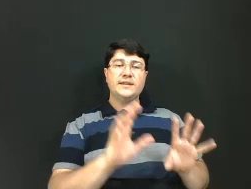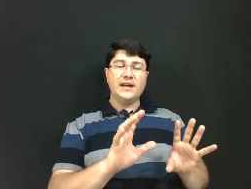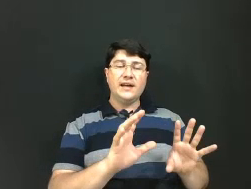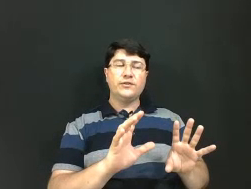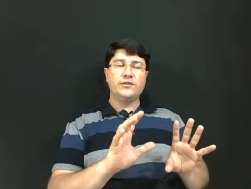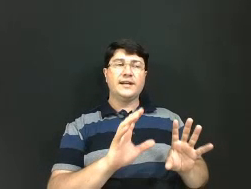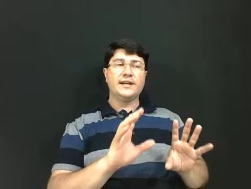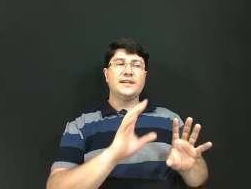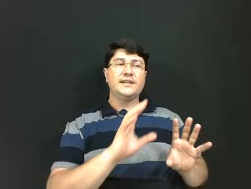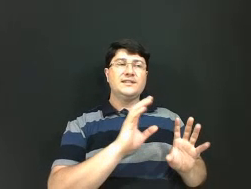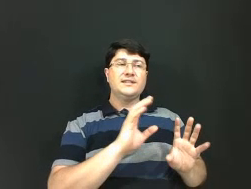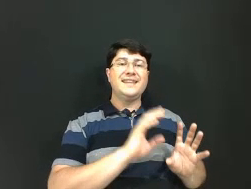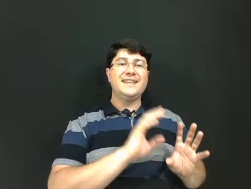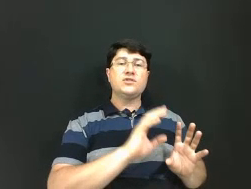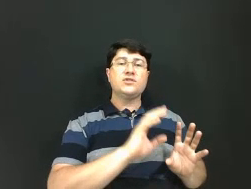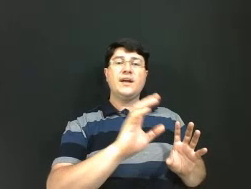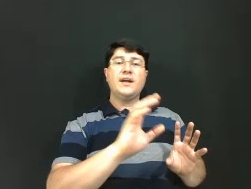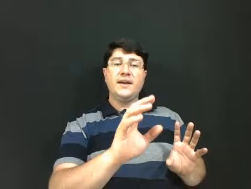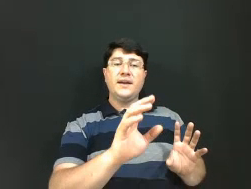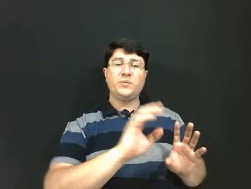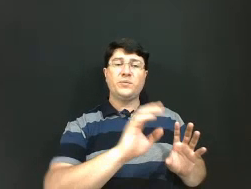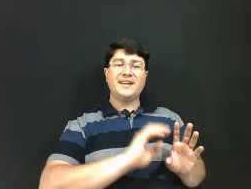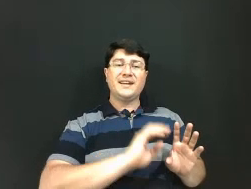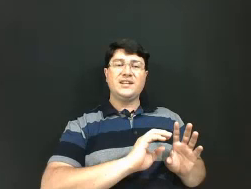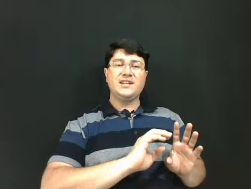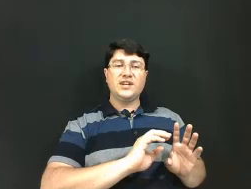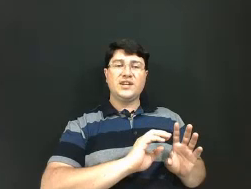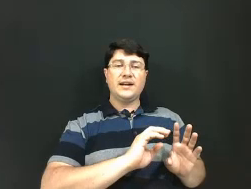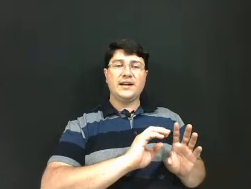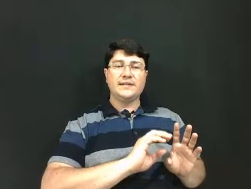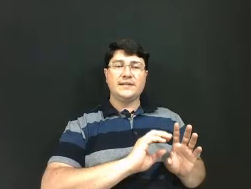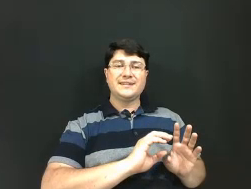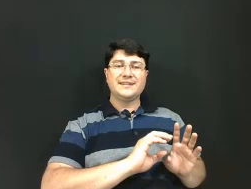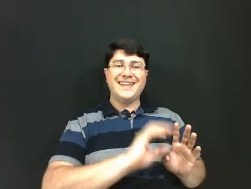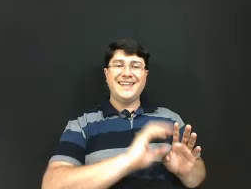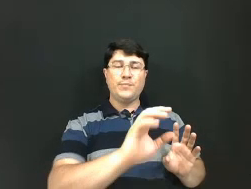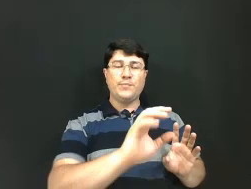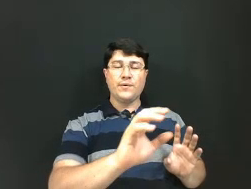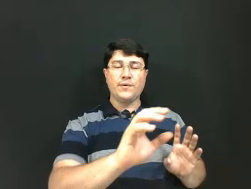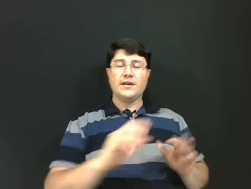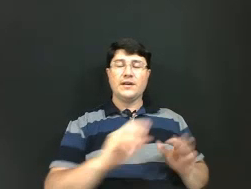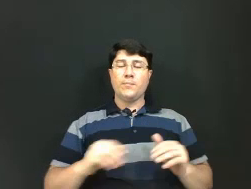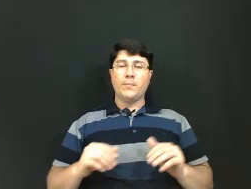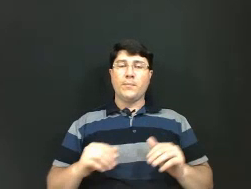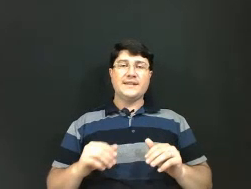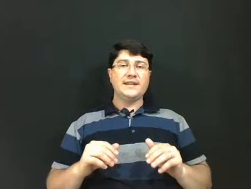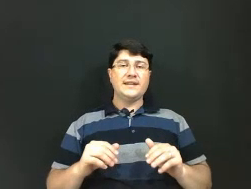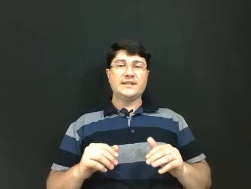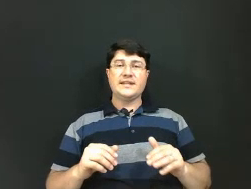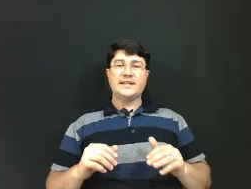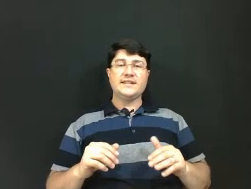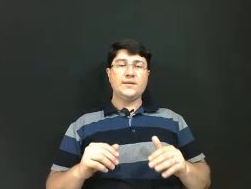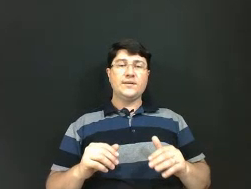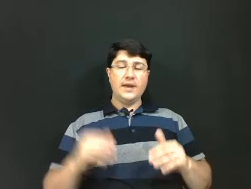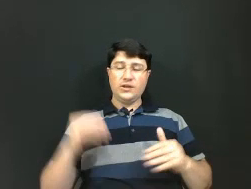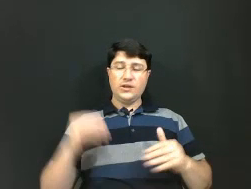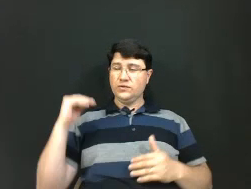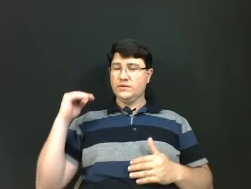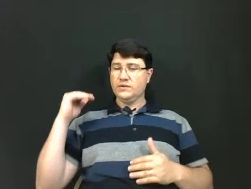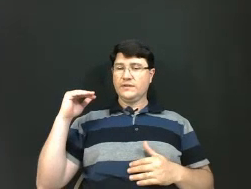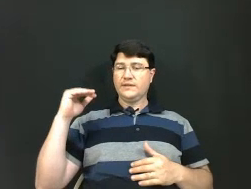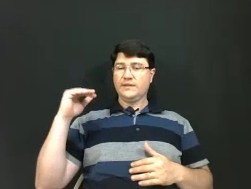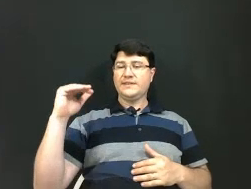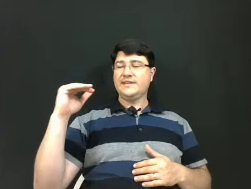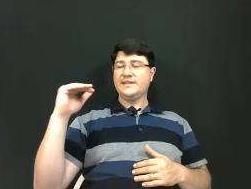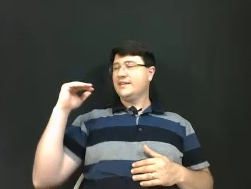fazer a metáfora de deslocamento para indicar tempo, mas na língua de sinais é um